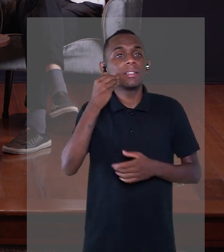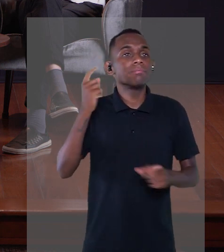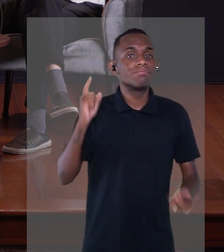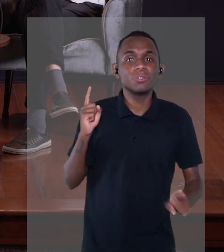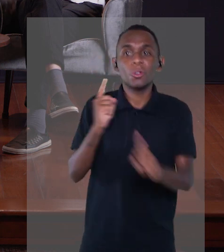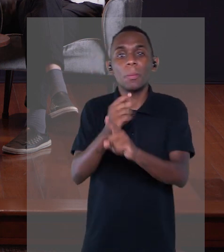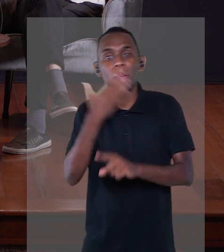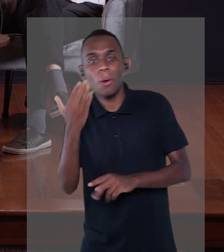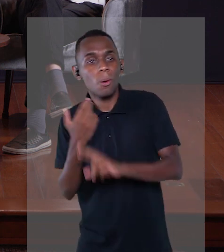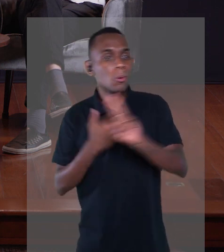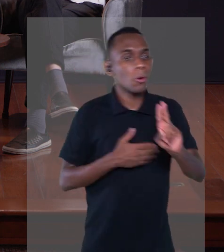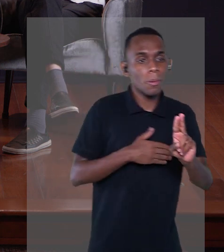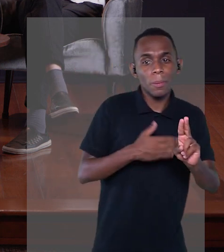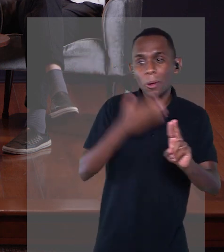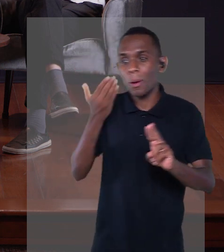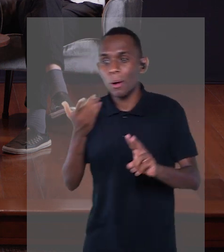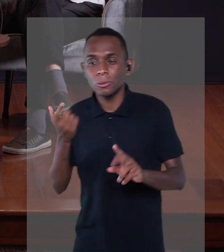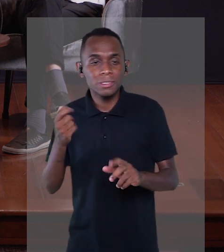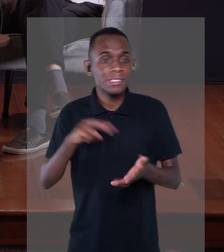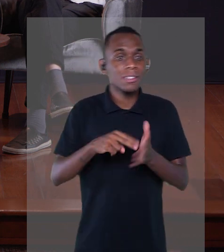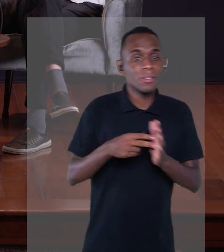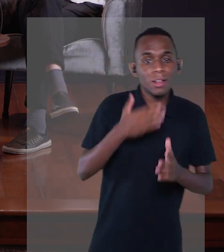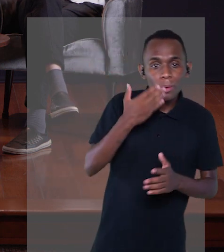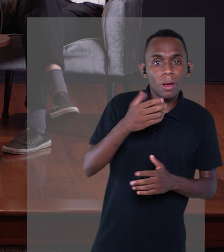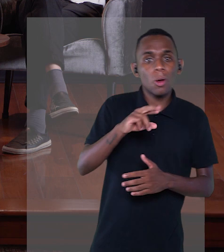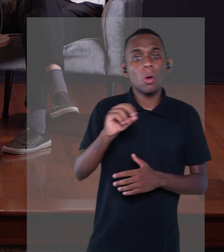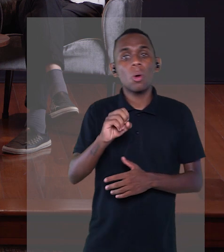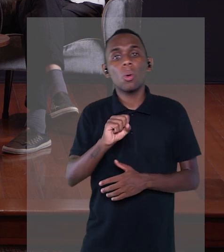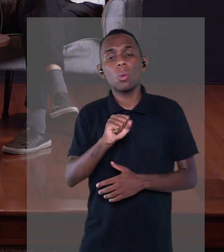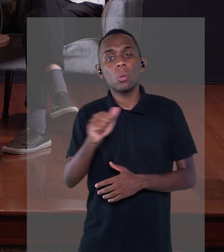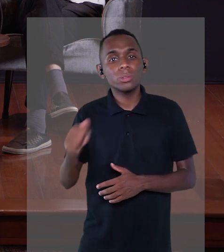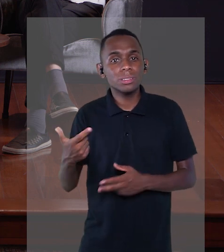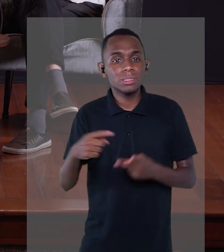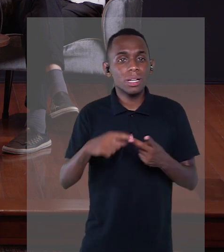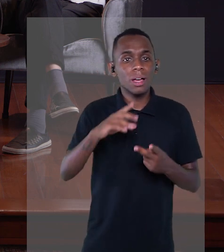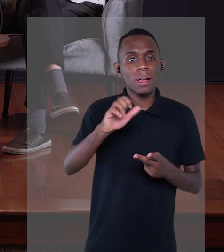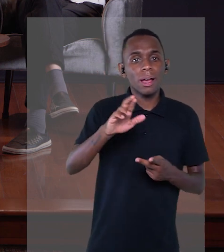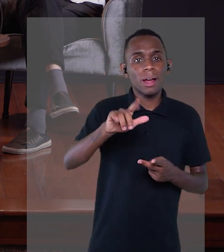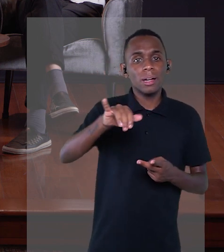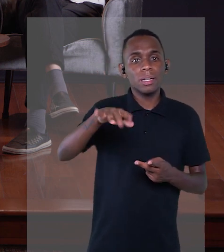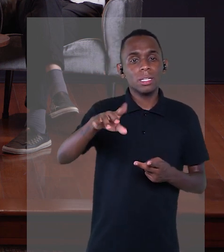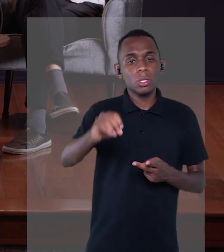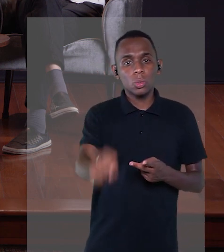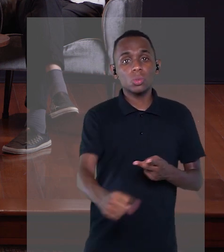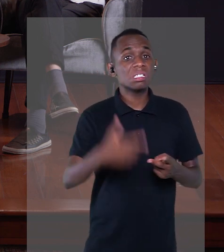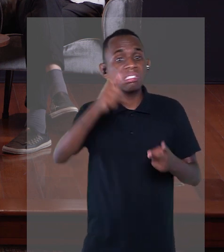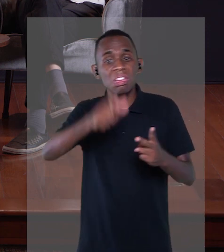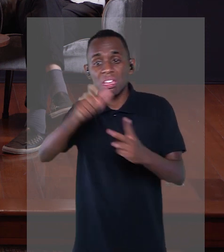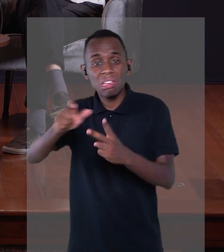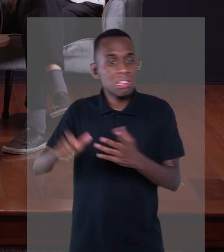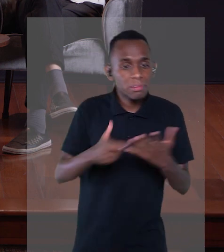adivinhar quem são essas figuras, né? Quem é a Russa, quem é o Carlinhos.